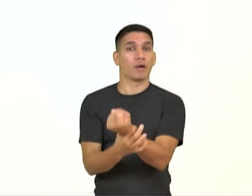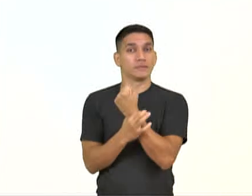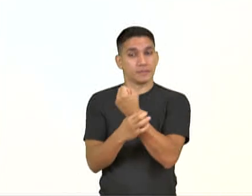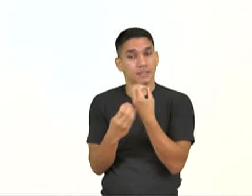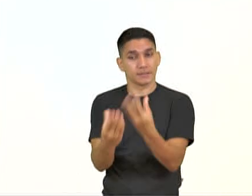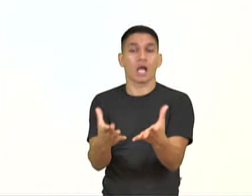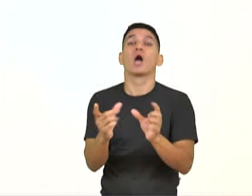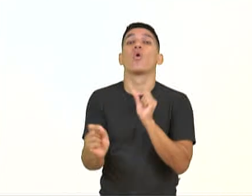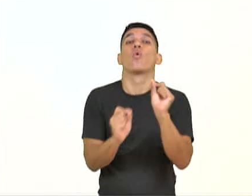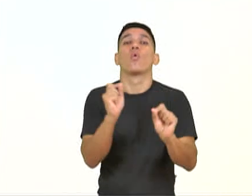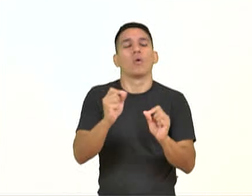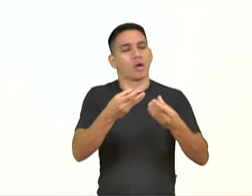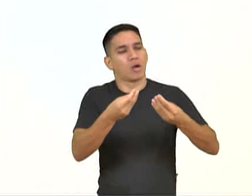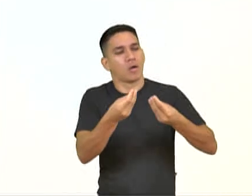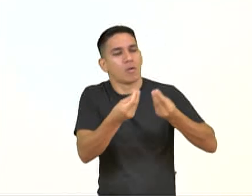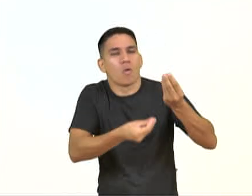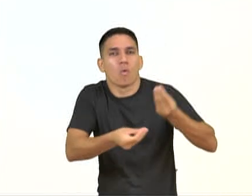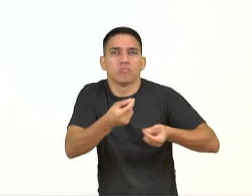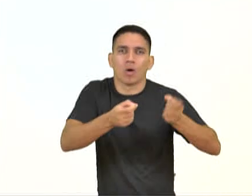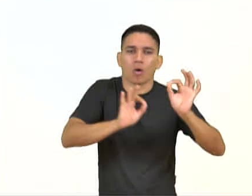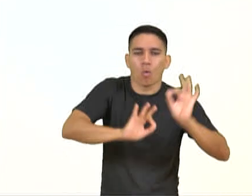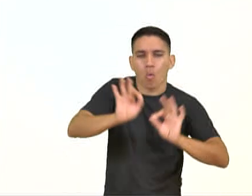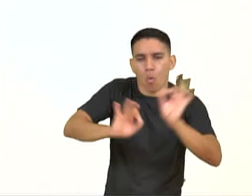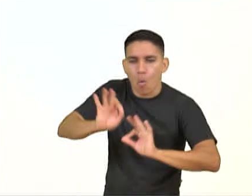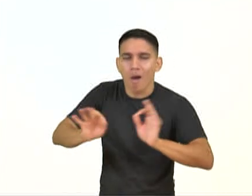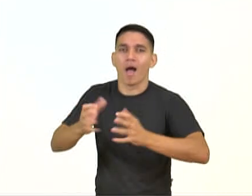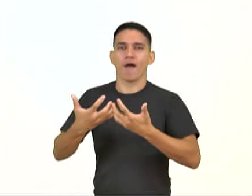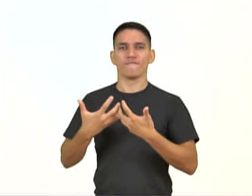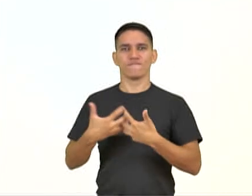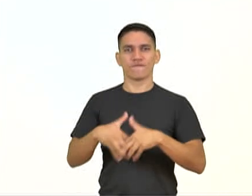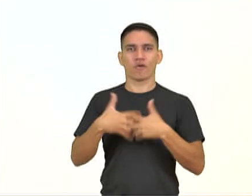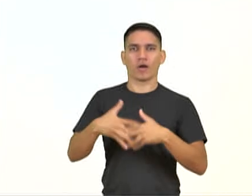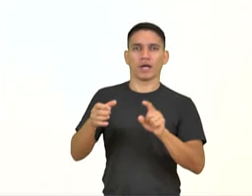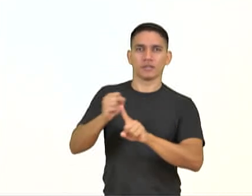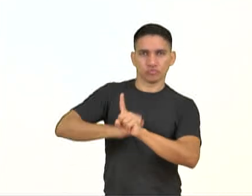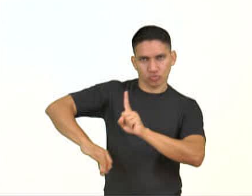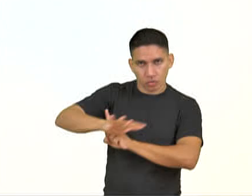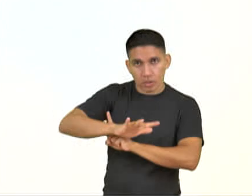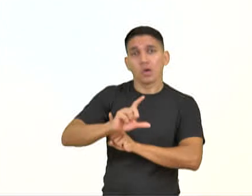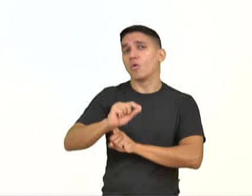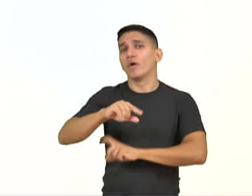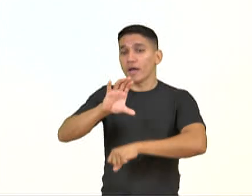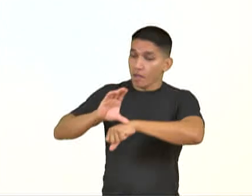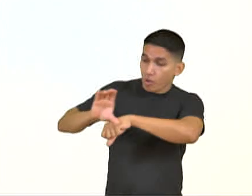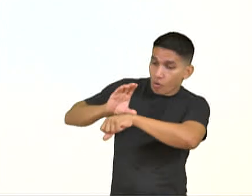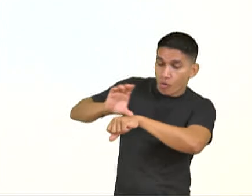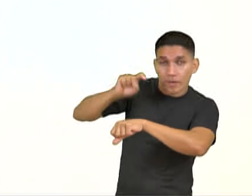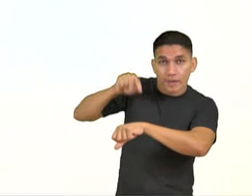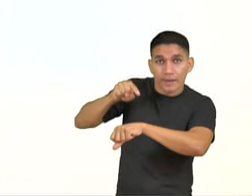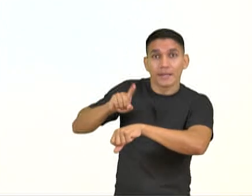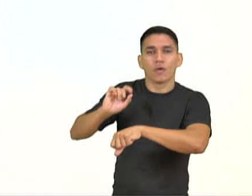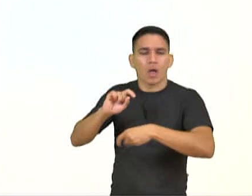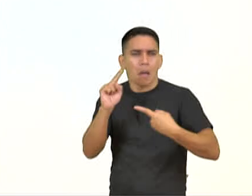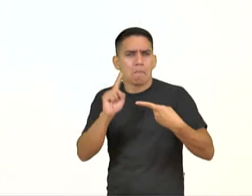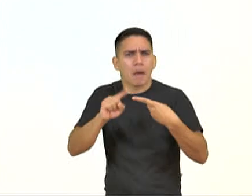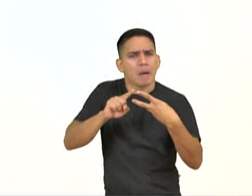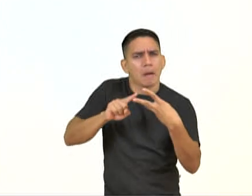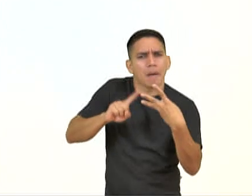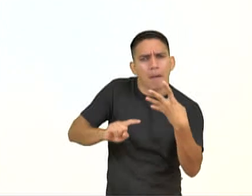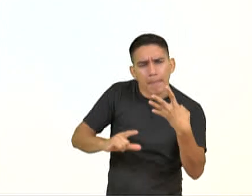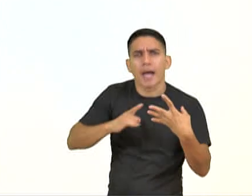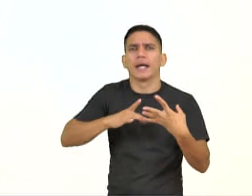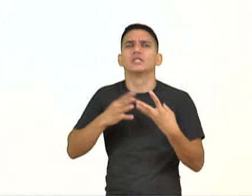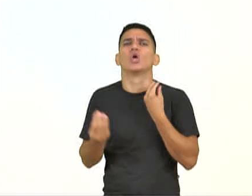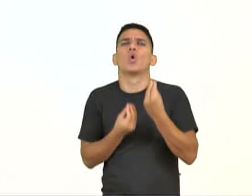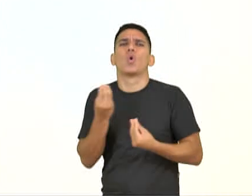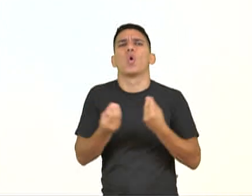a organização e o funcionamento de uma sociedade. Mais ainda, gente, uma Constituição, ela traça todos os parâmetros de um